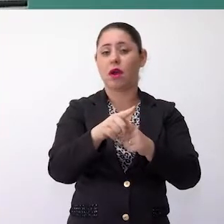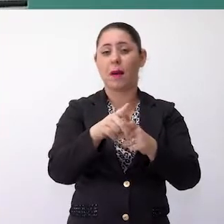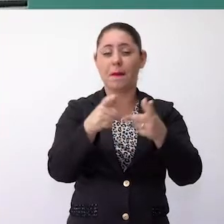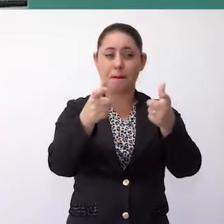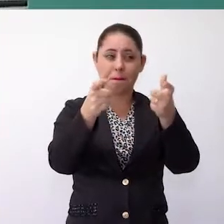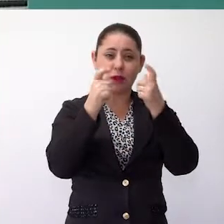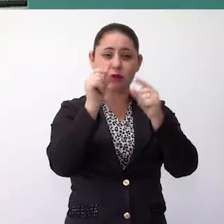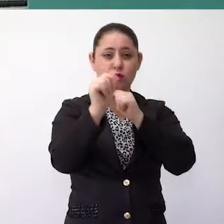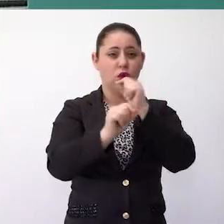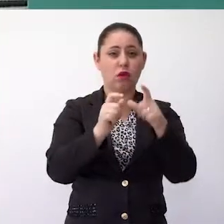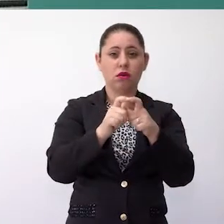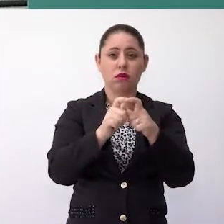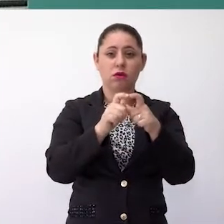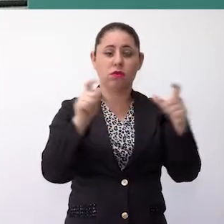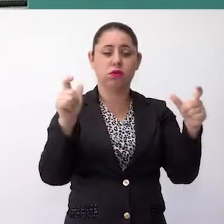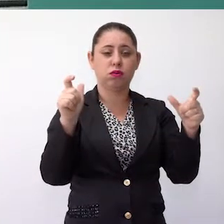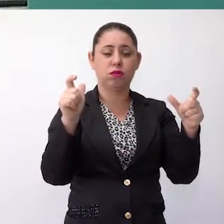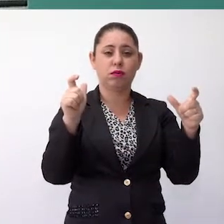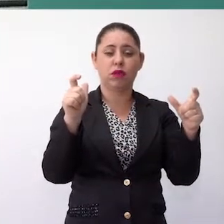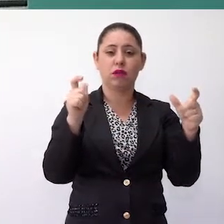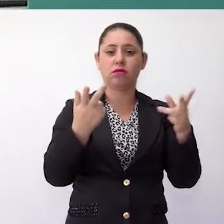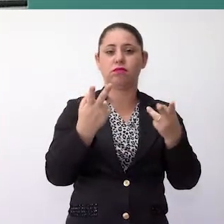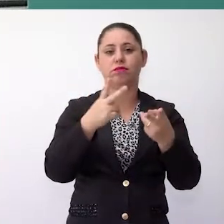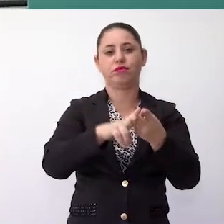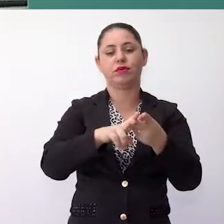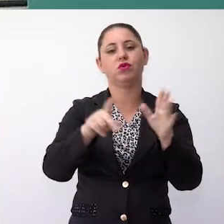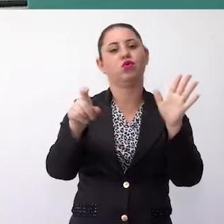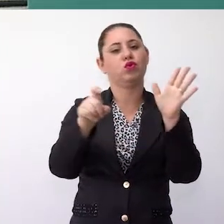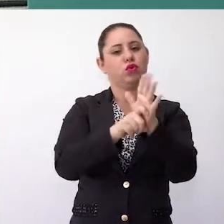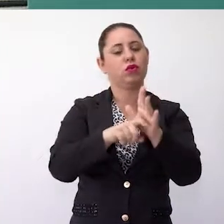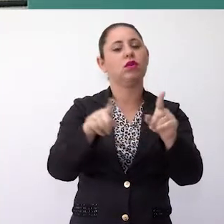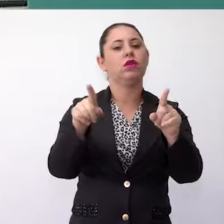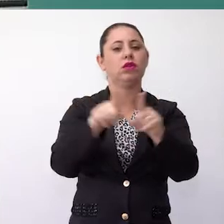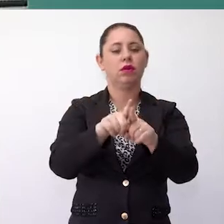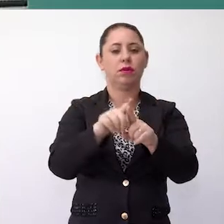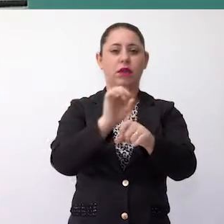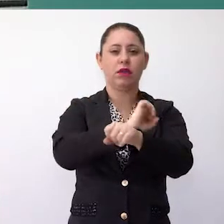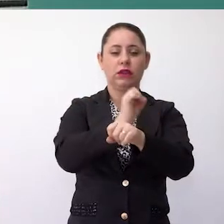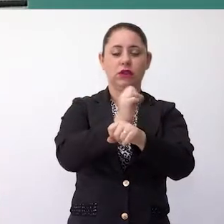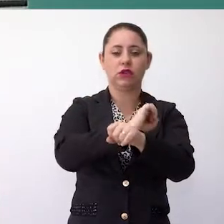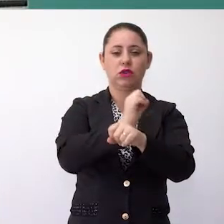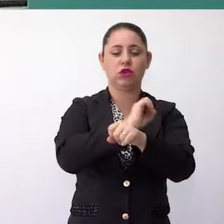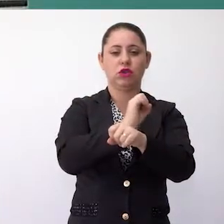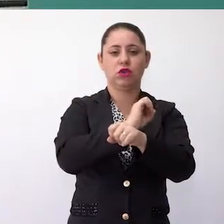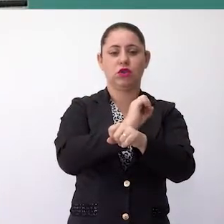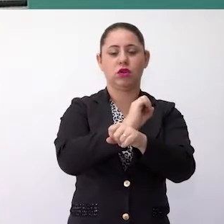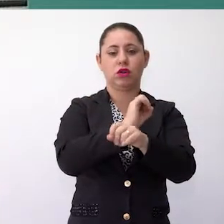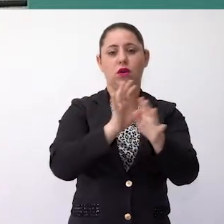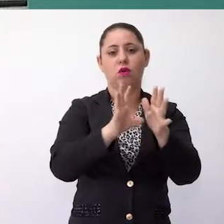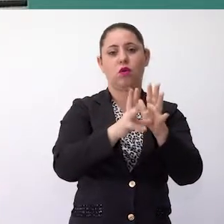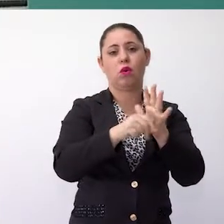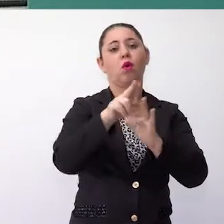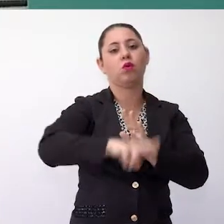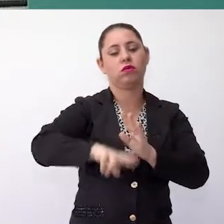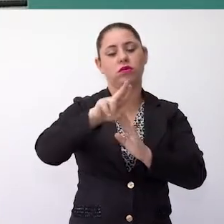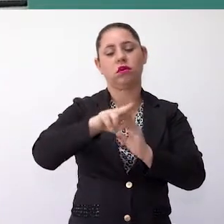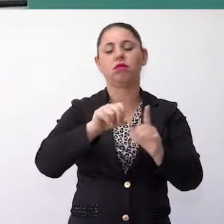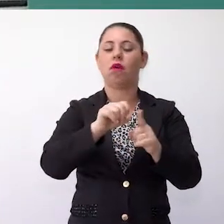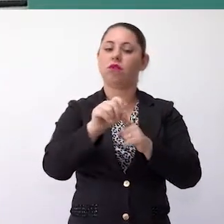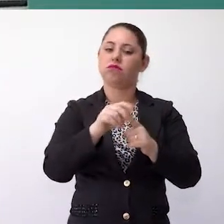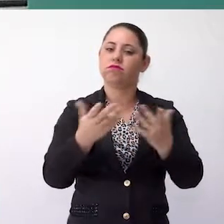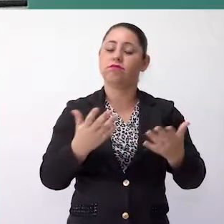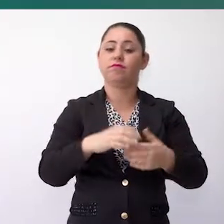um grande aumento nas apreensões de contrabando e de tráfico de drogas, da utilização de veículos